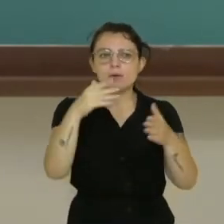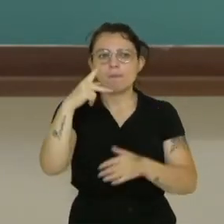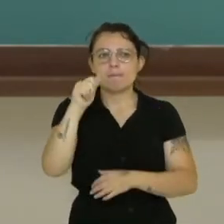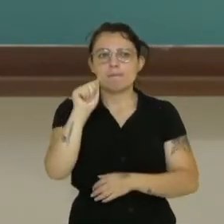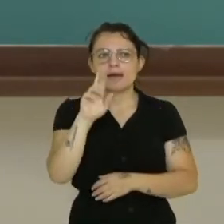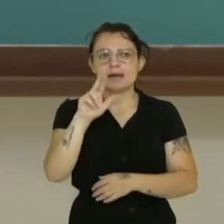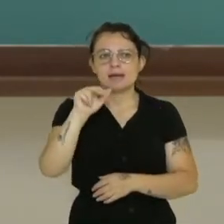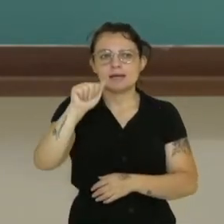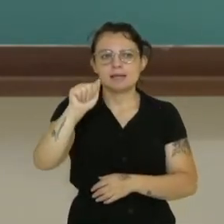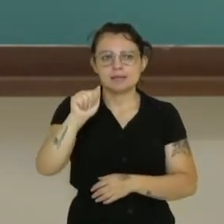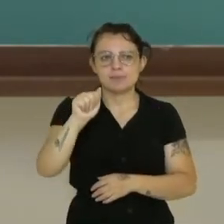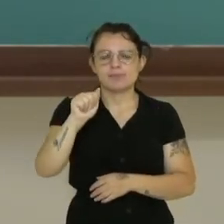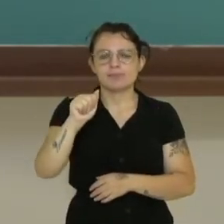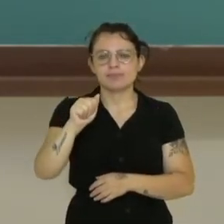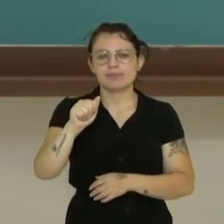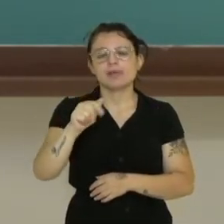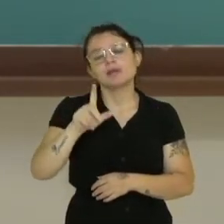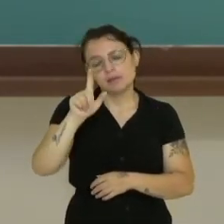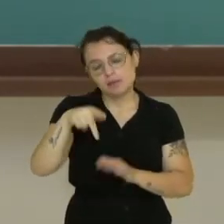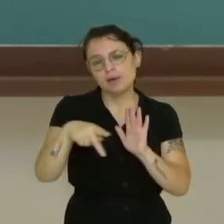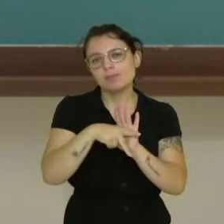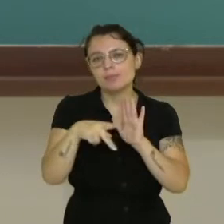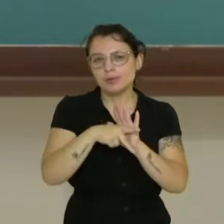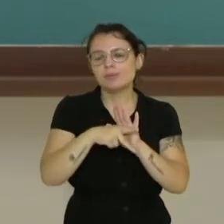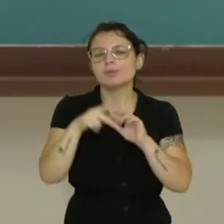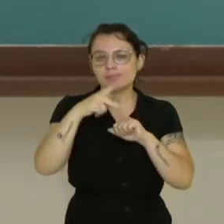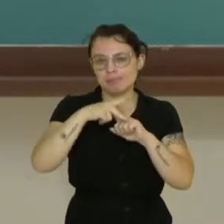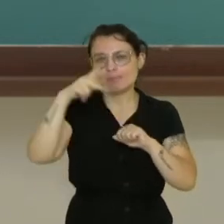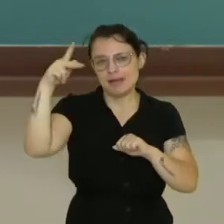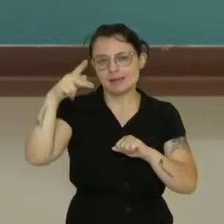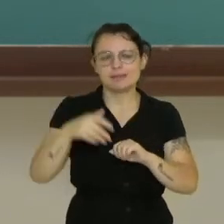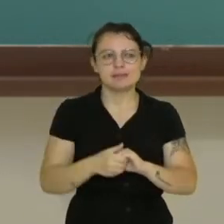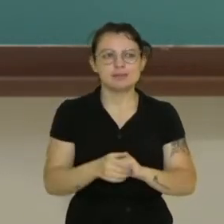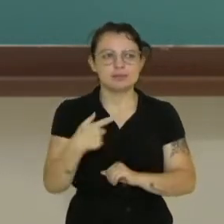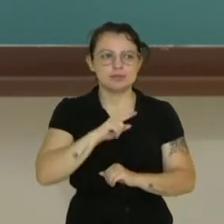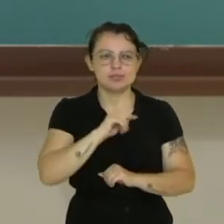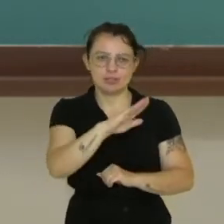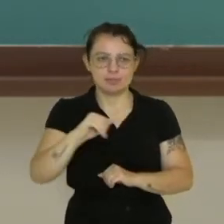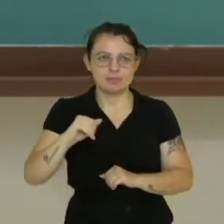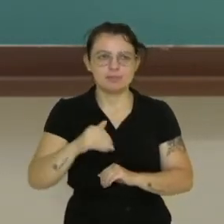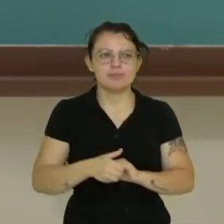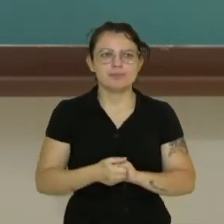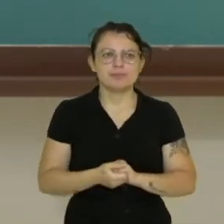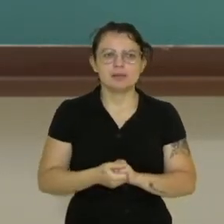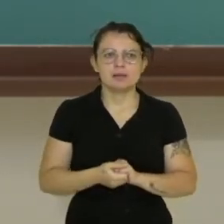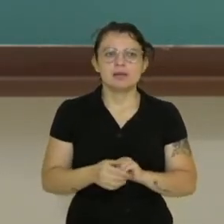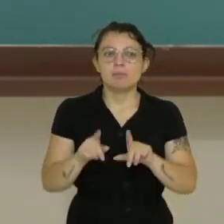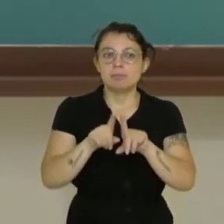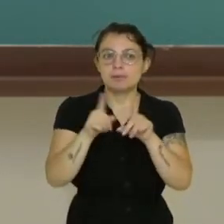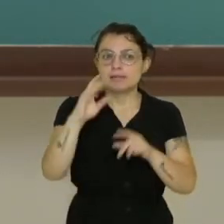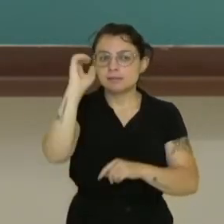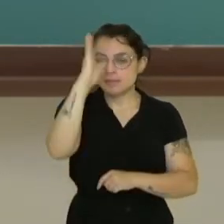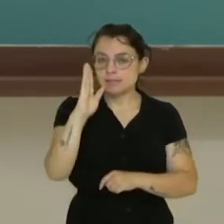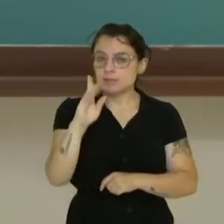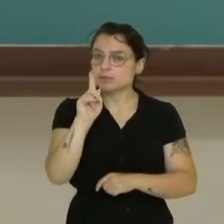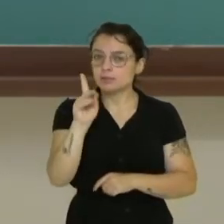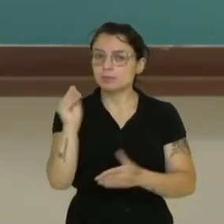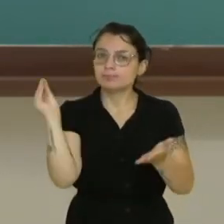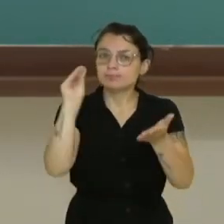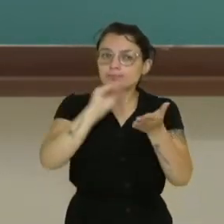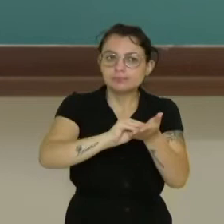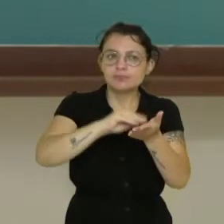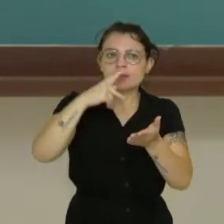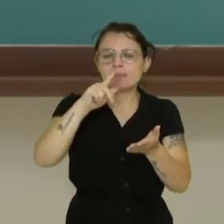bacia do Rio da Prata. O Brasil não é colocado junto com os países platinos na hora